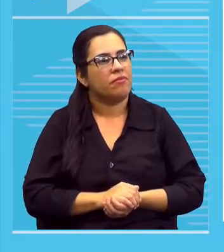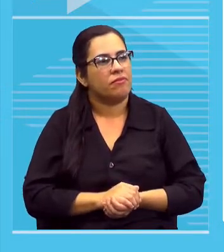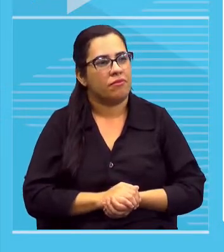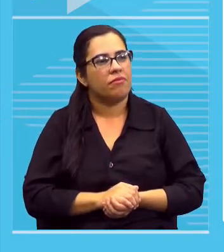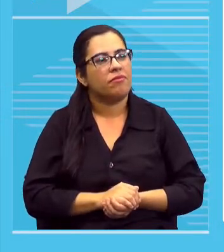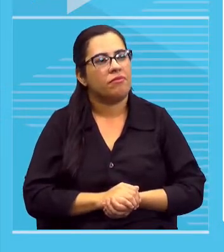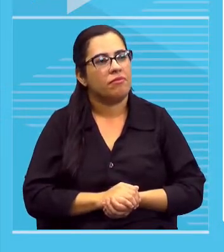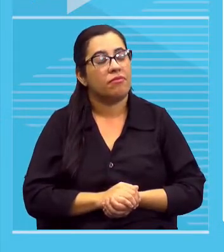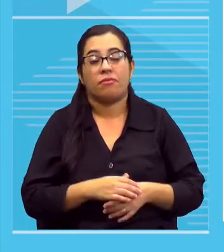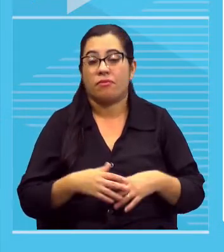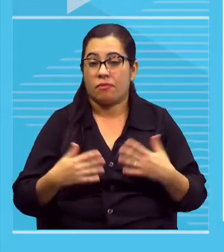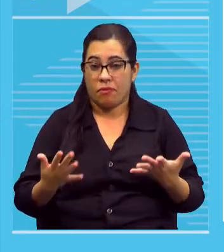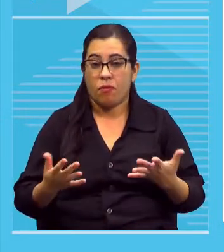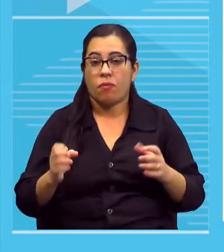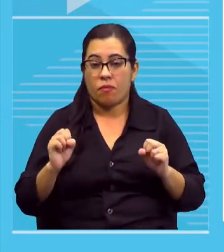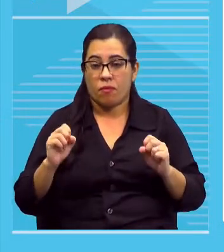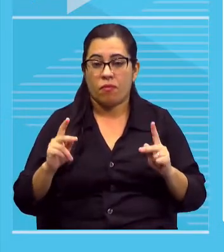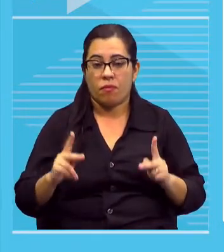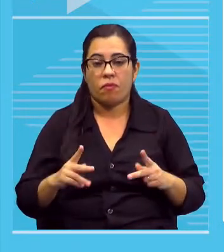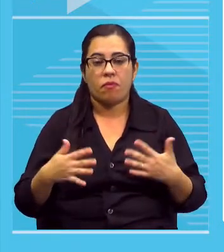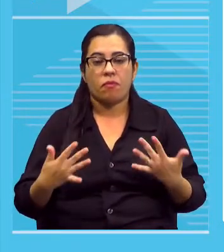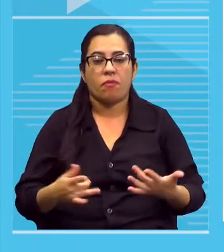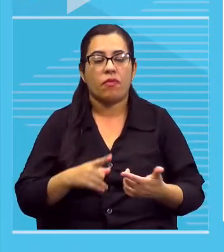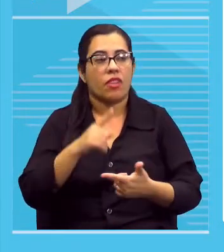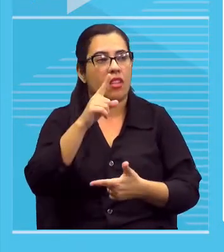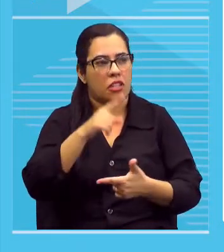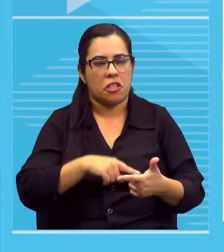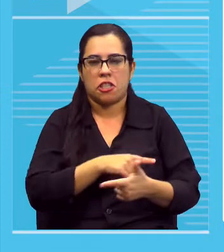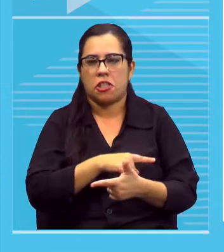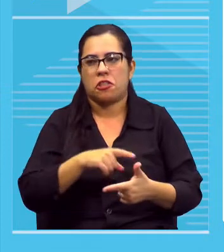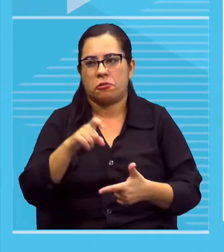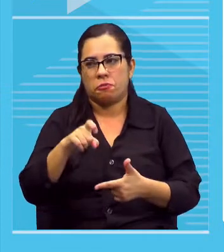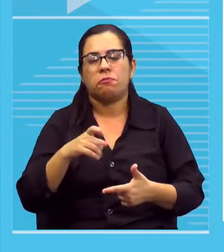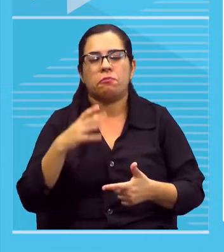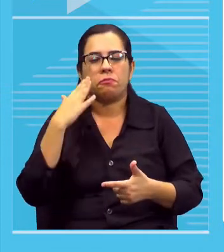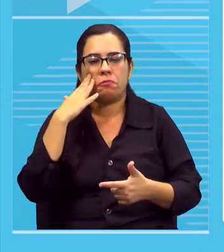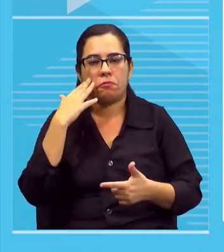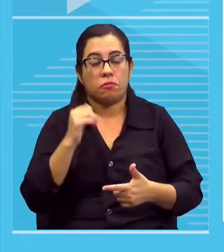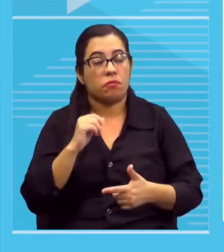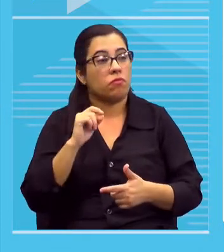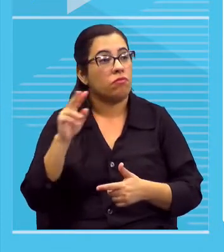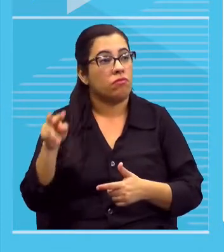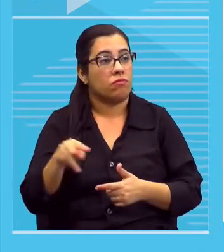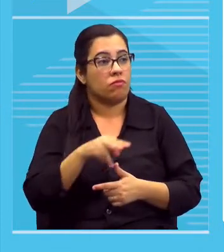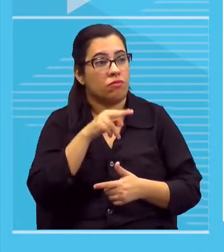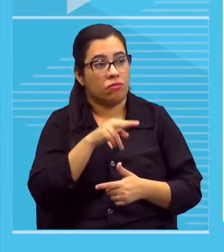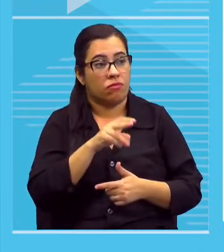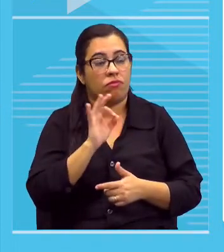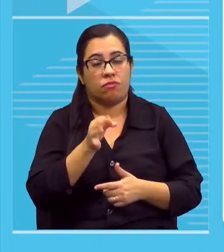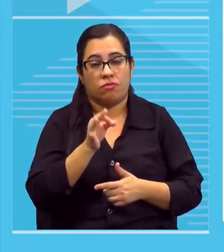de x Ei pulseira de X eu sei tá aqui ó